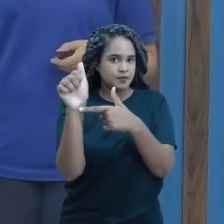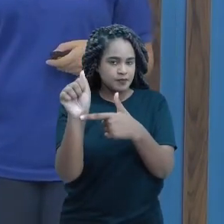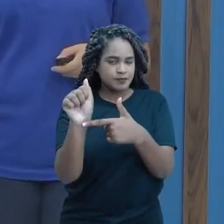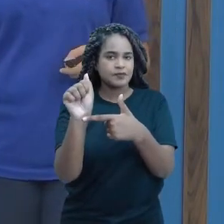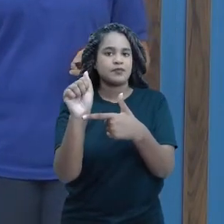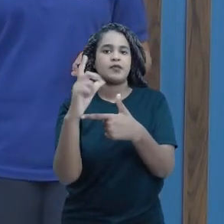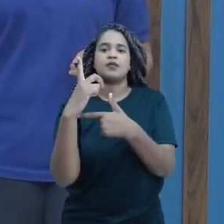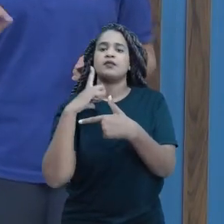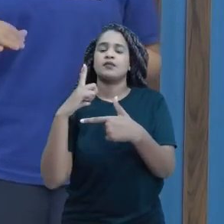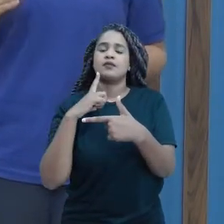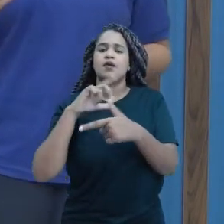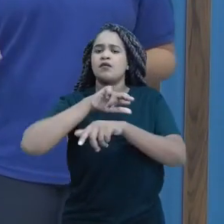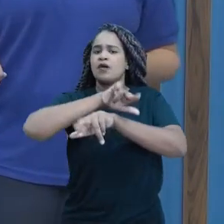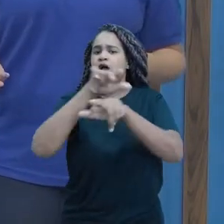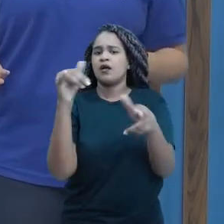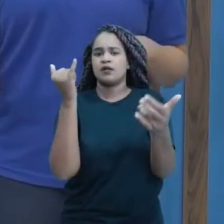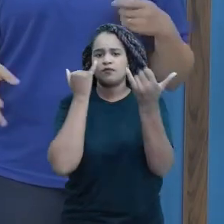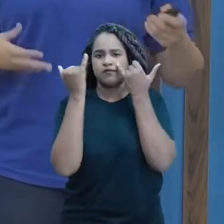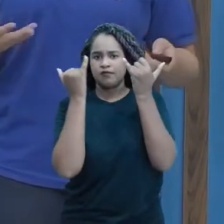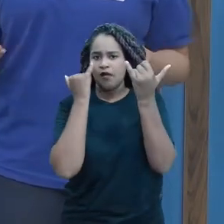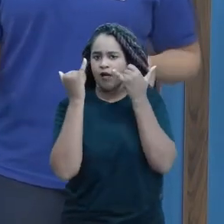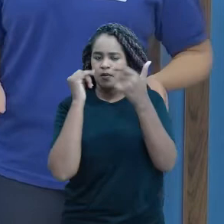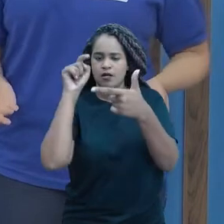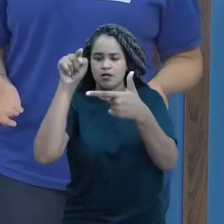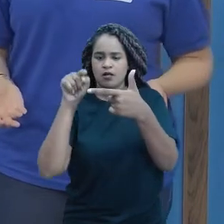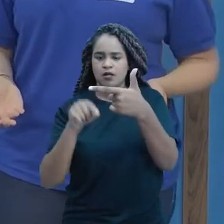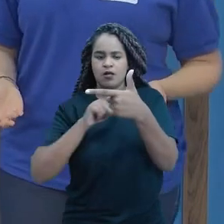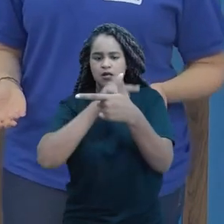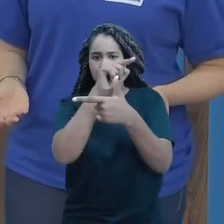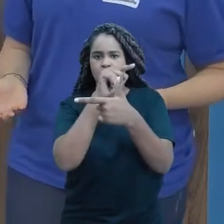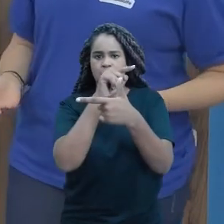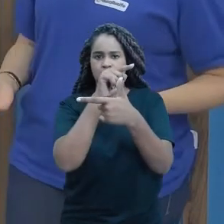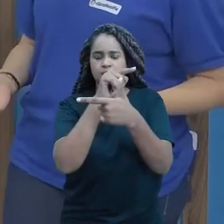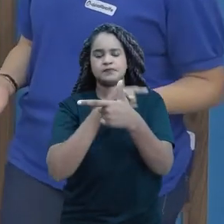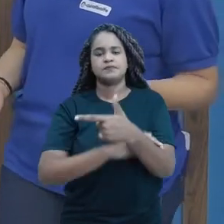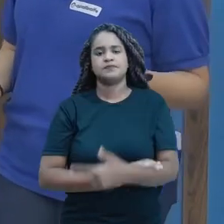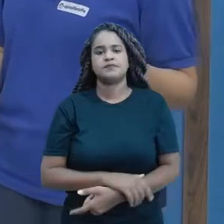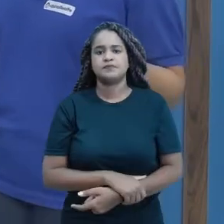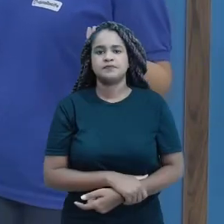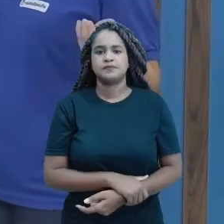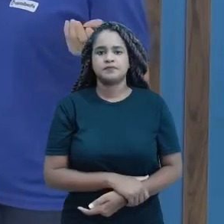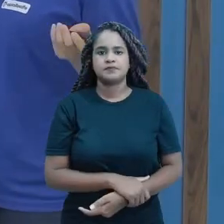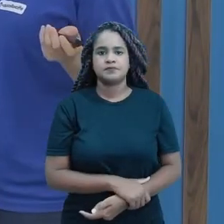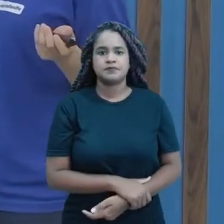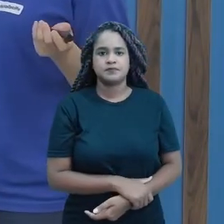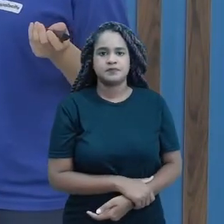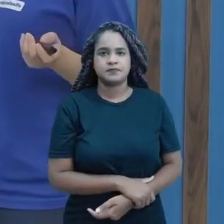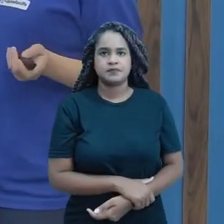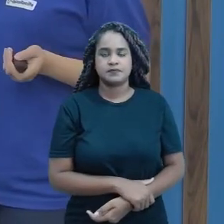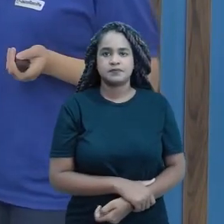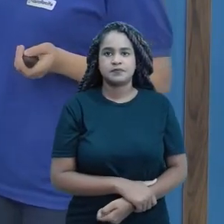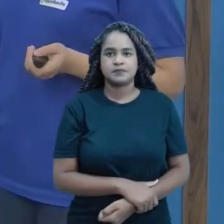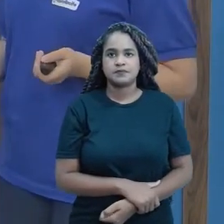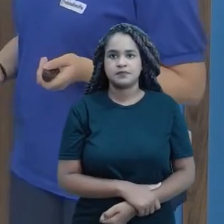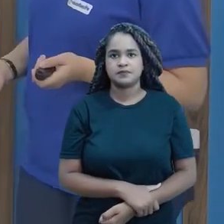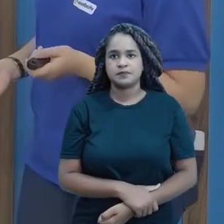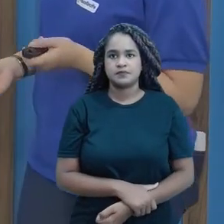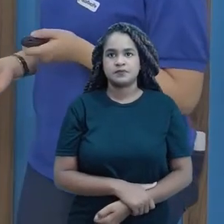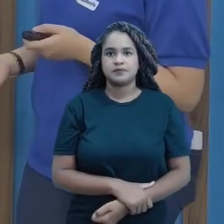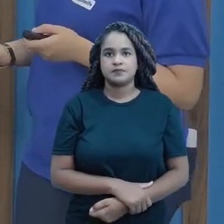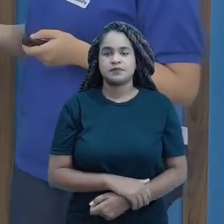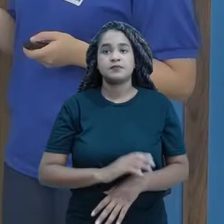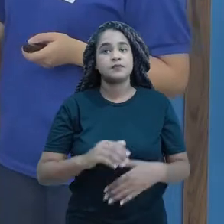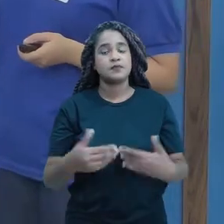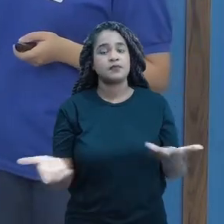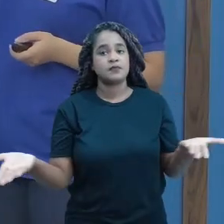que a gente dá sobre o mesmo lado, dependendo da perspectiva que a gente está abordando aí, beleza? Então, a gente